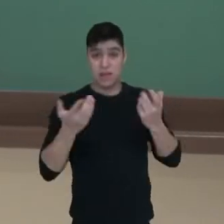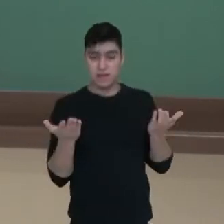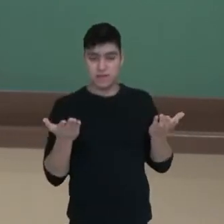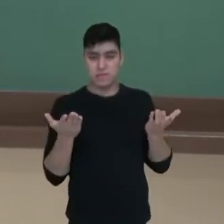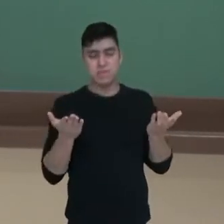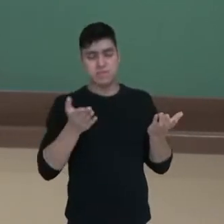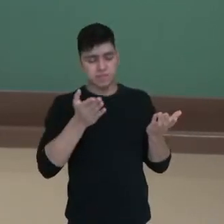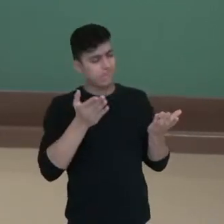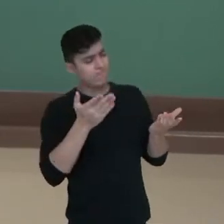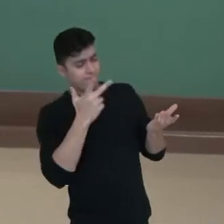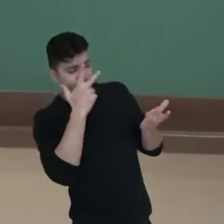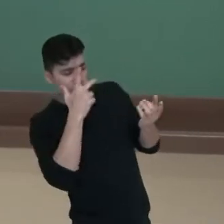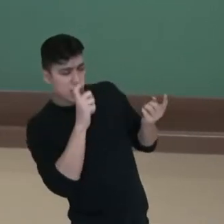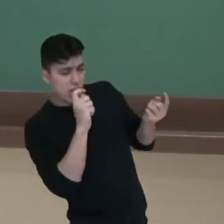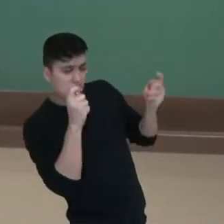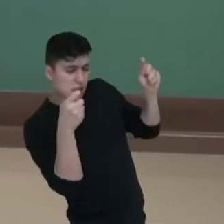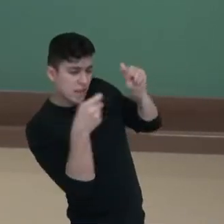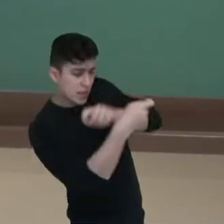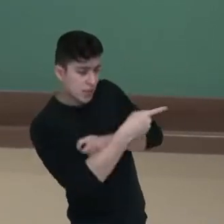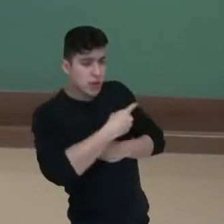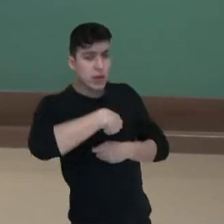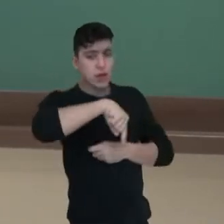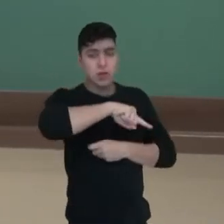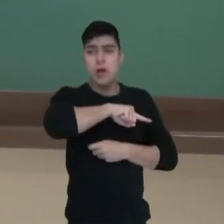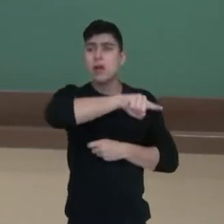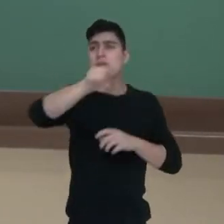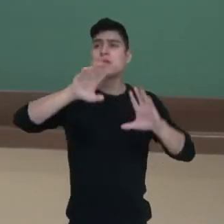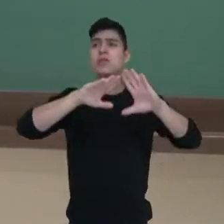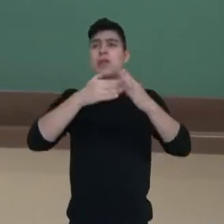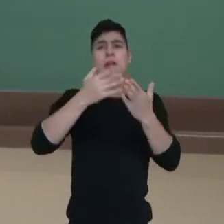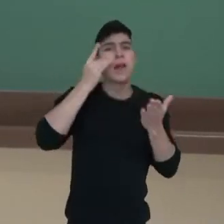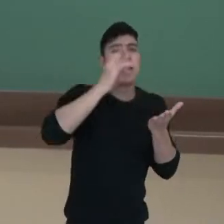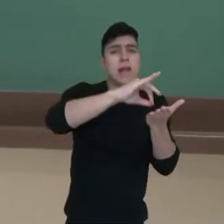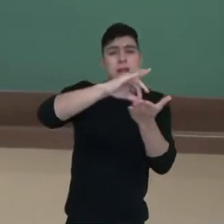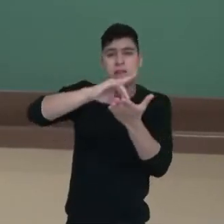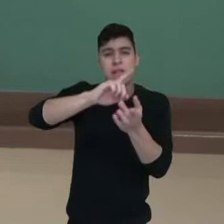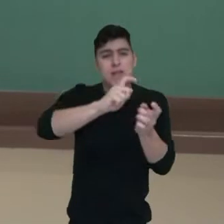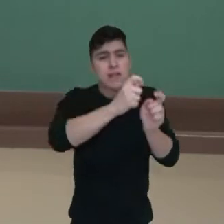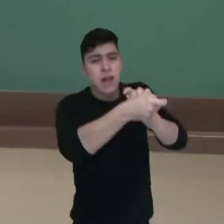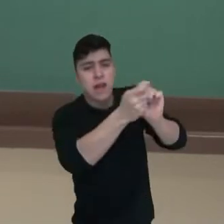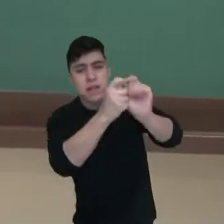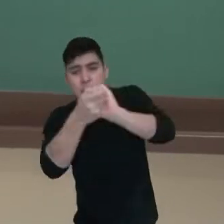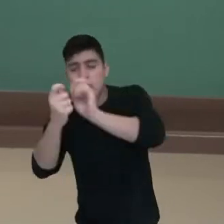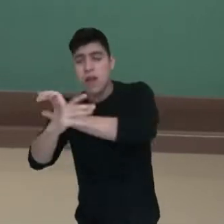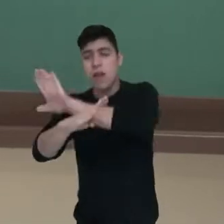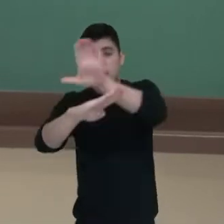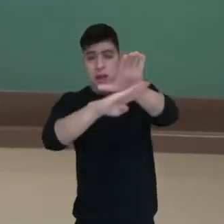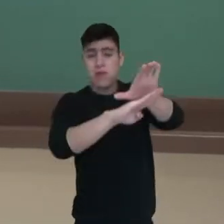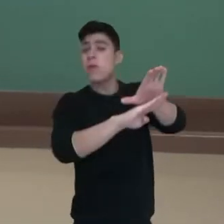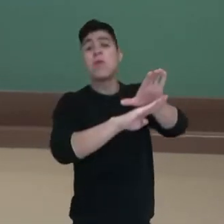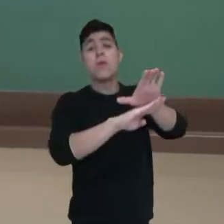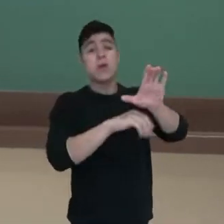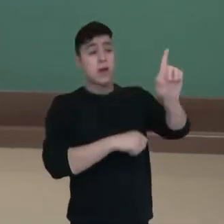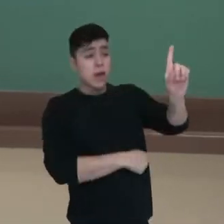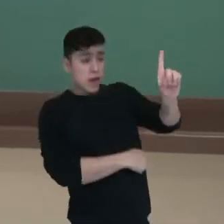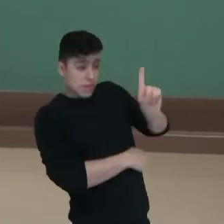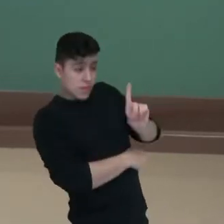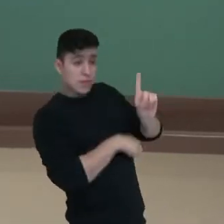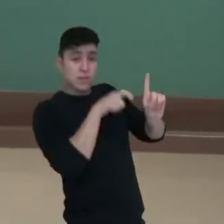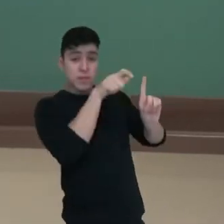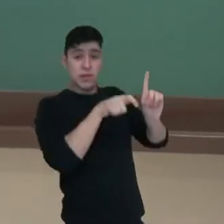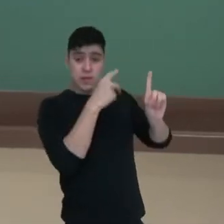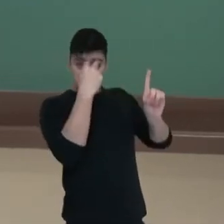pode adaptar na nossa realidade escolar para que a gente consiga incluir os nossos